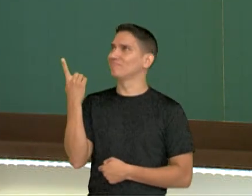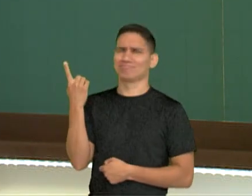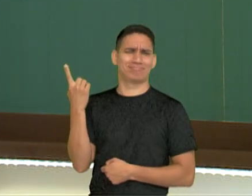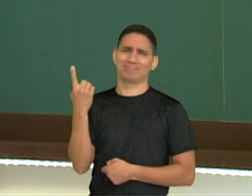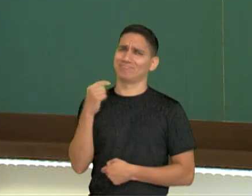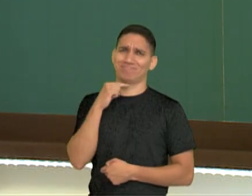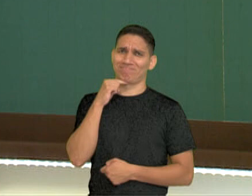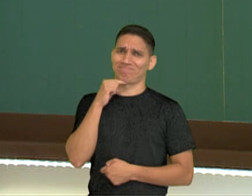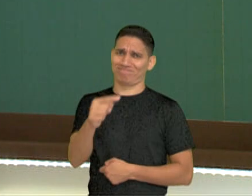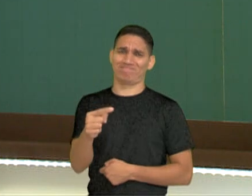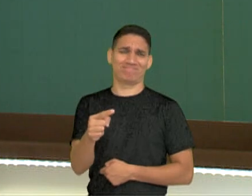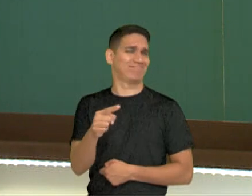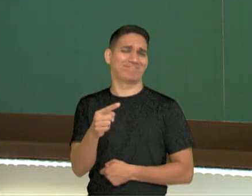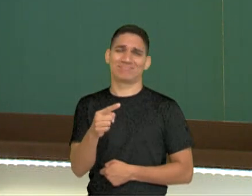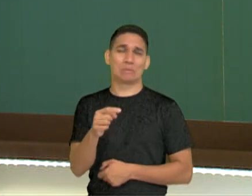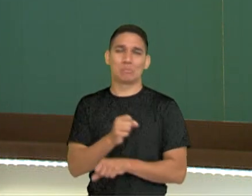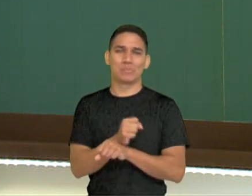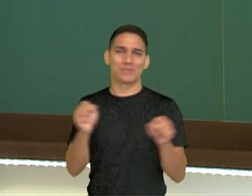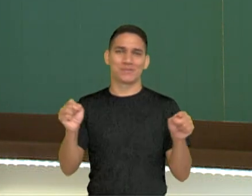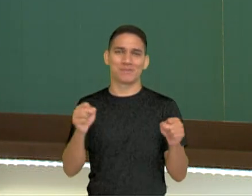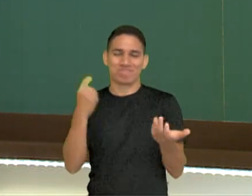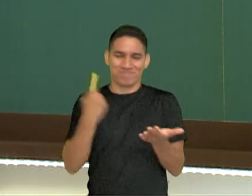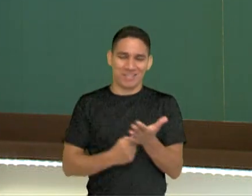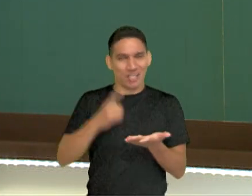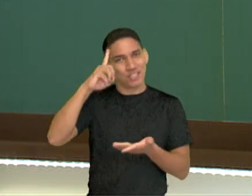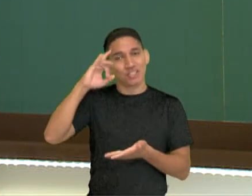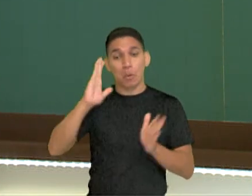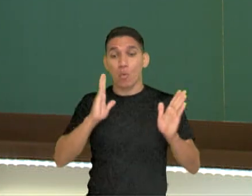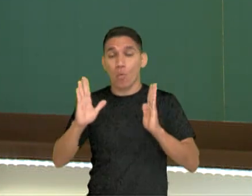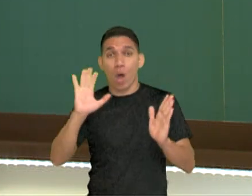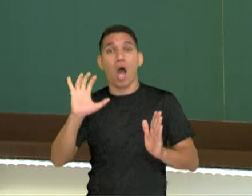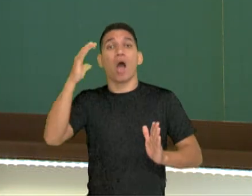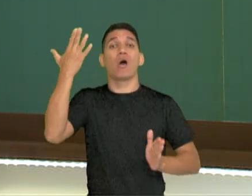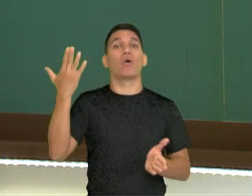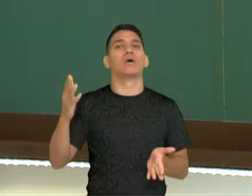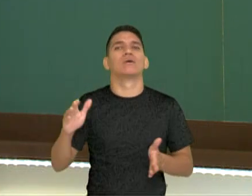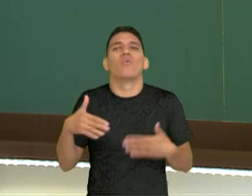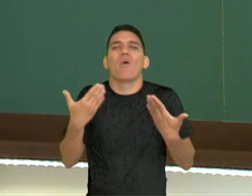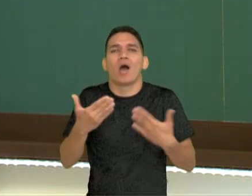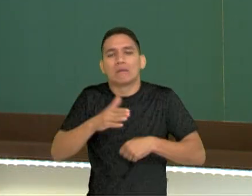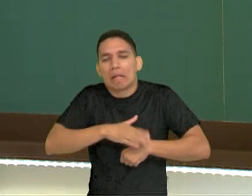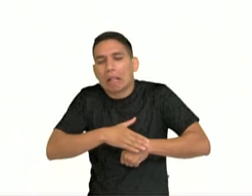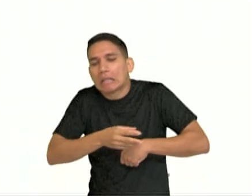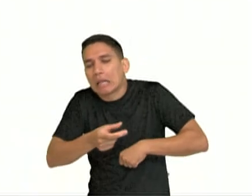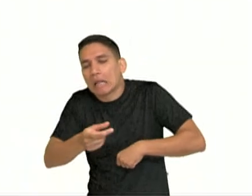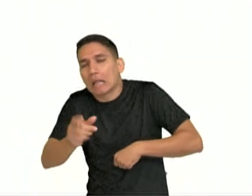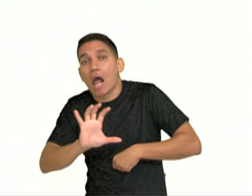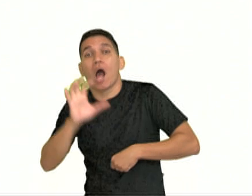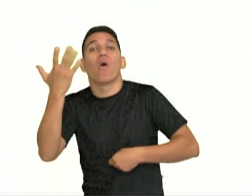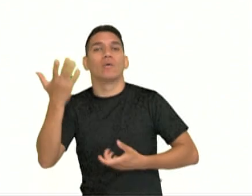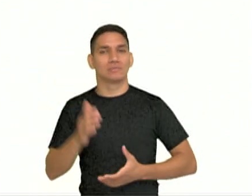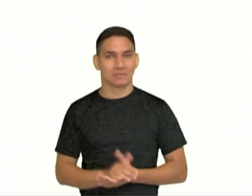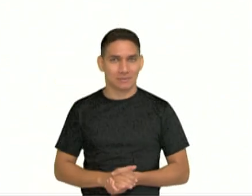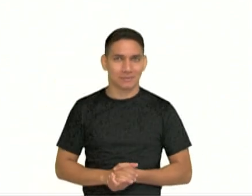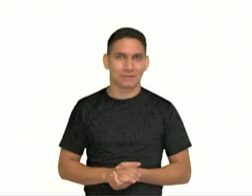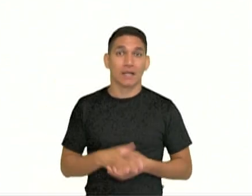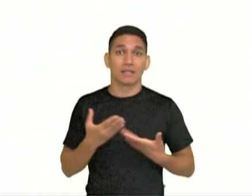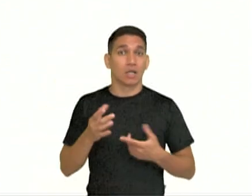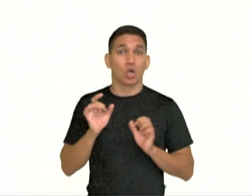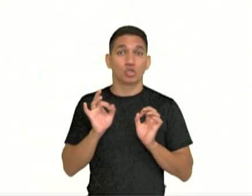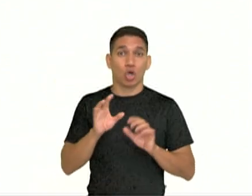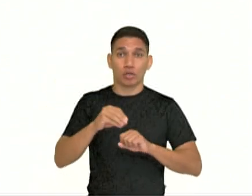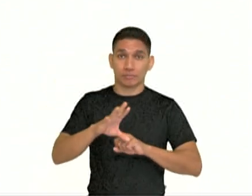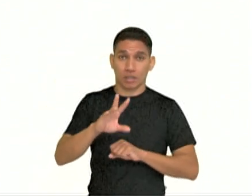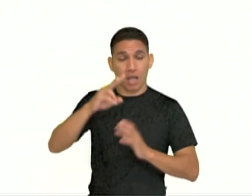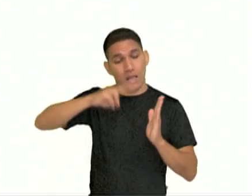né, pessoal? Não foi possível determinar exatamente quando ou em quanto tempo isso ocorreu. Então, apenas